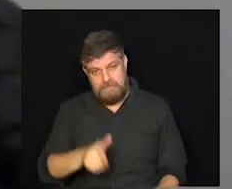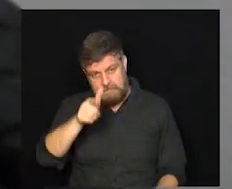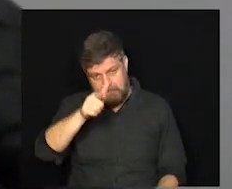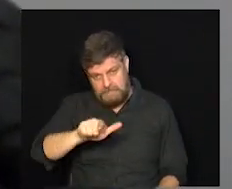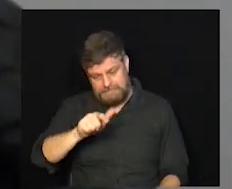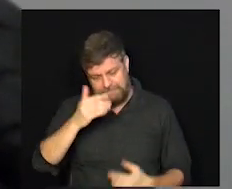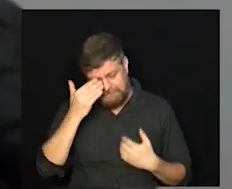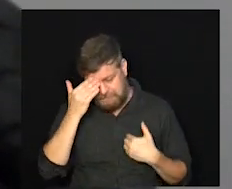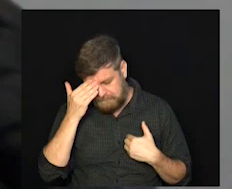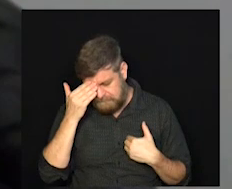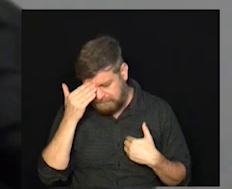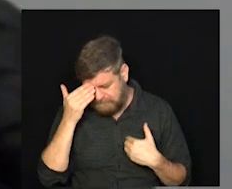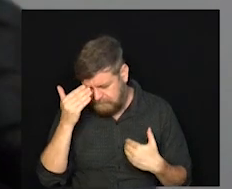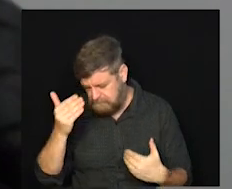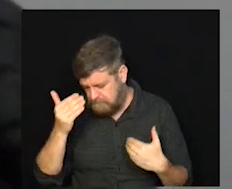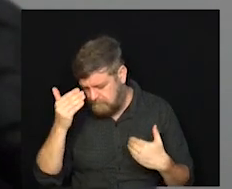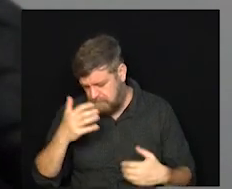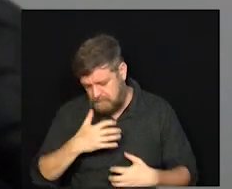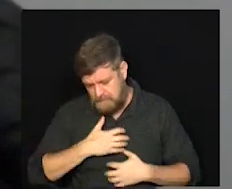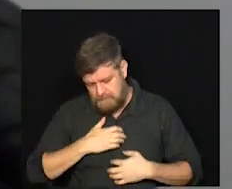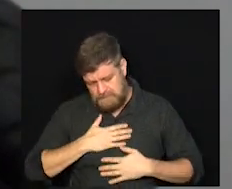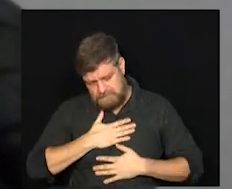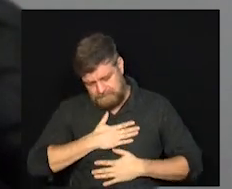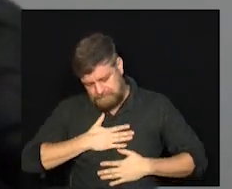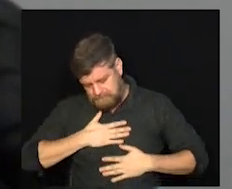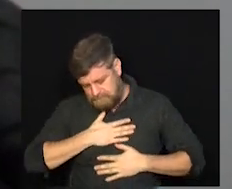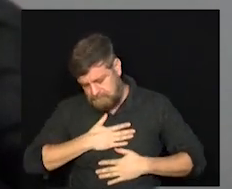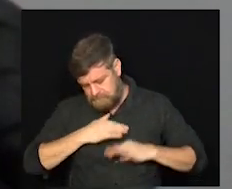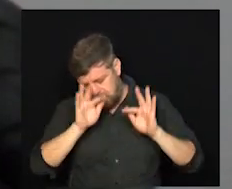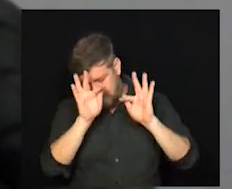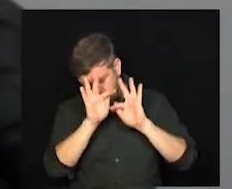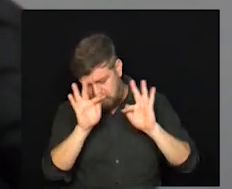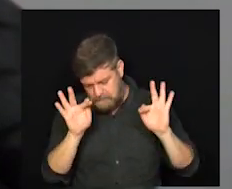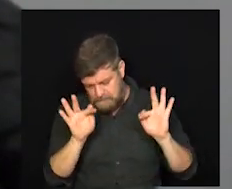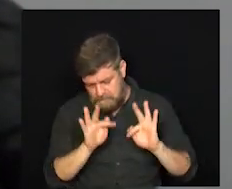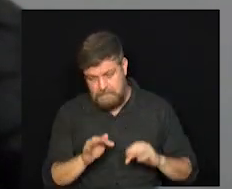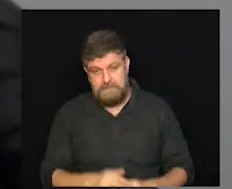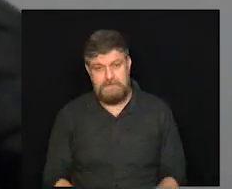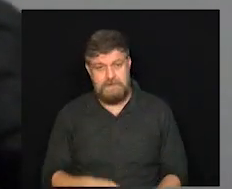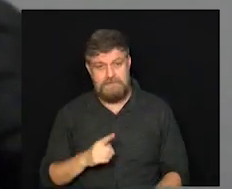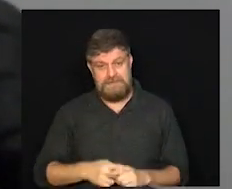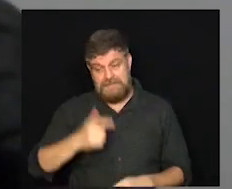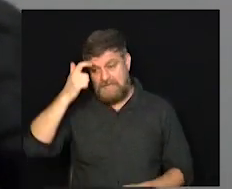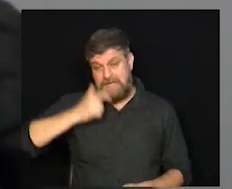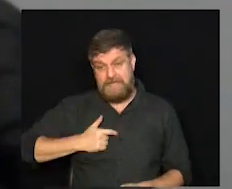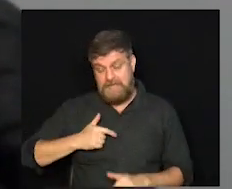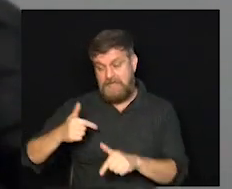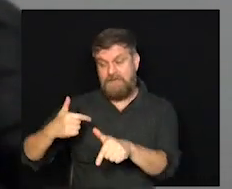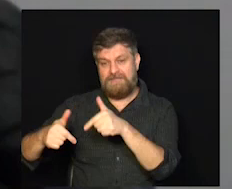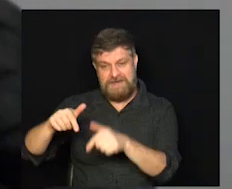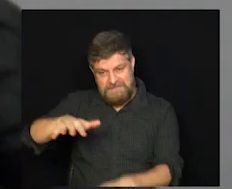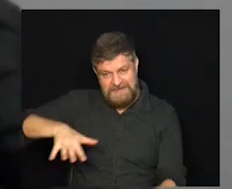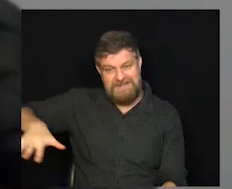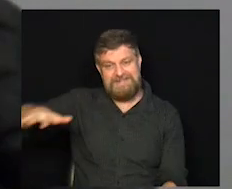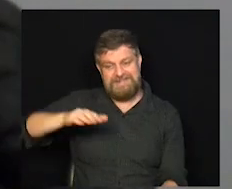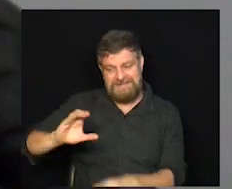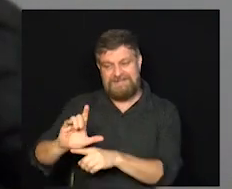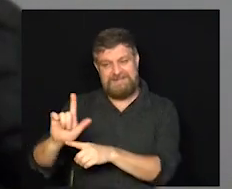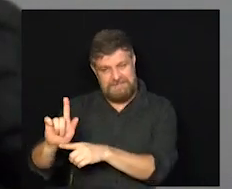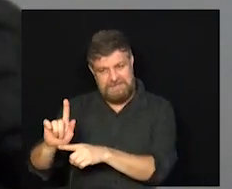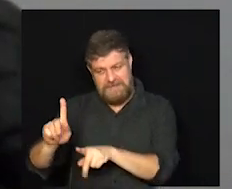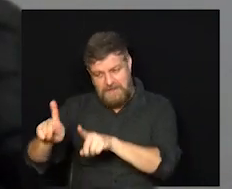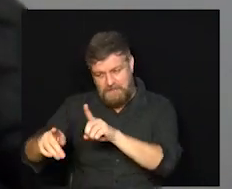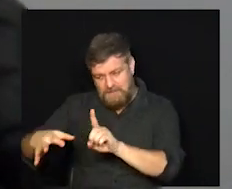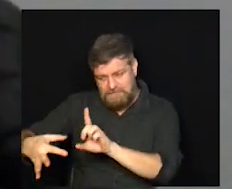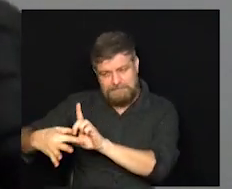muito grato, feliz por, além de ser um trabalhador dessa seara, poder saber